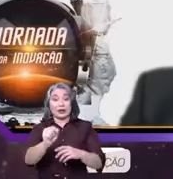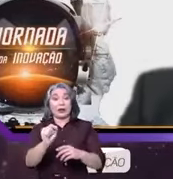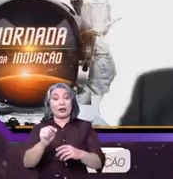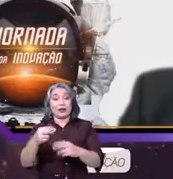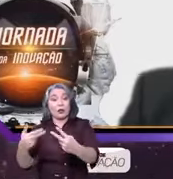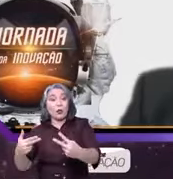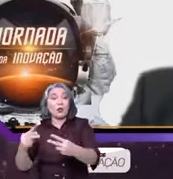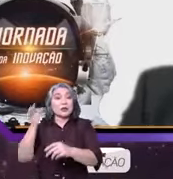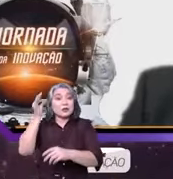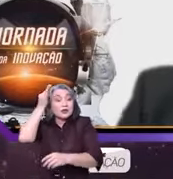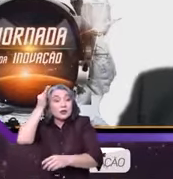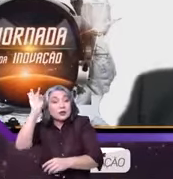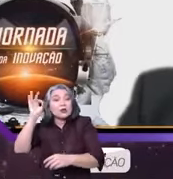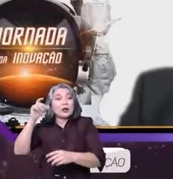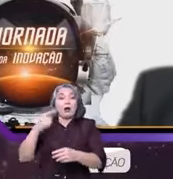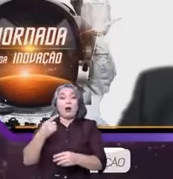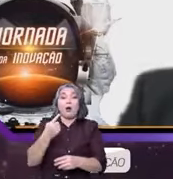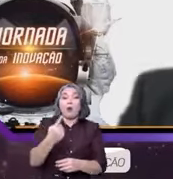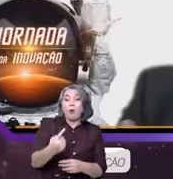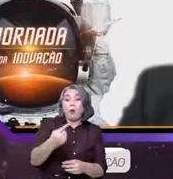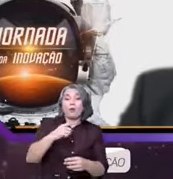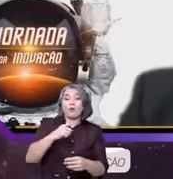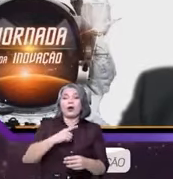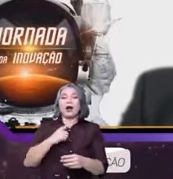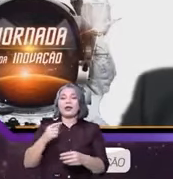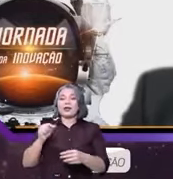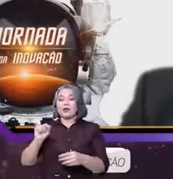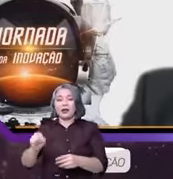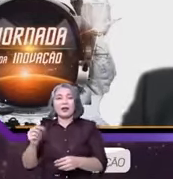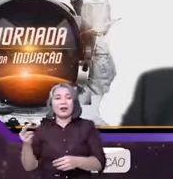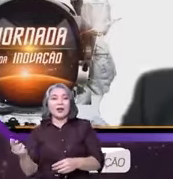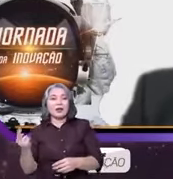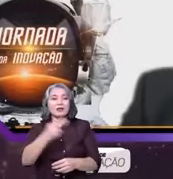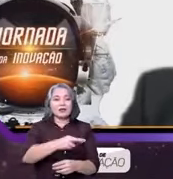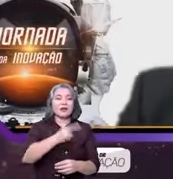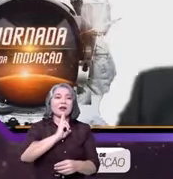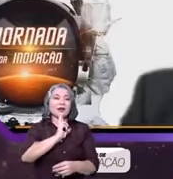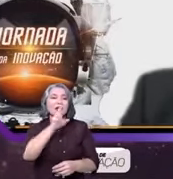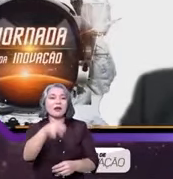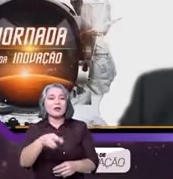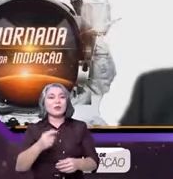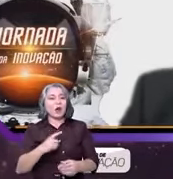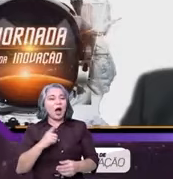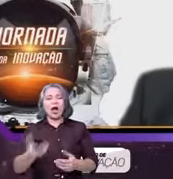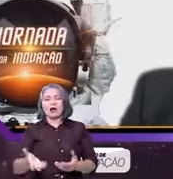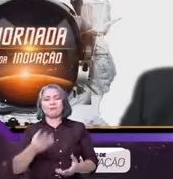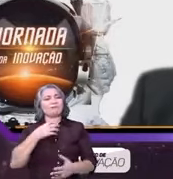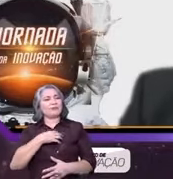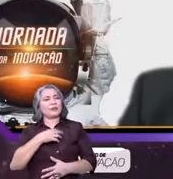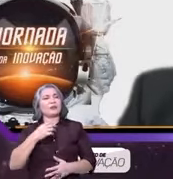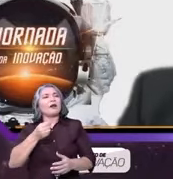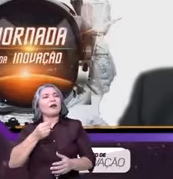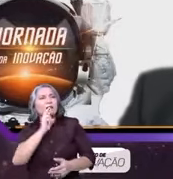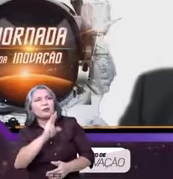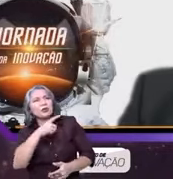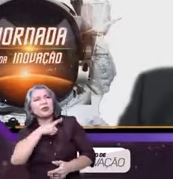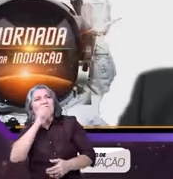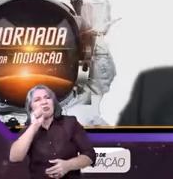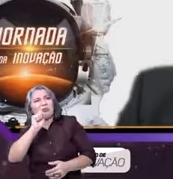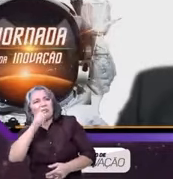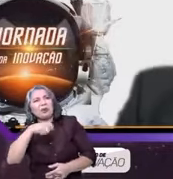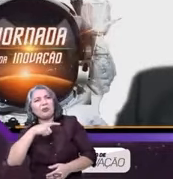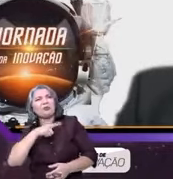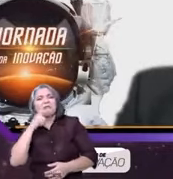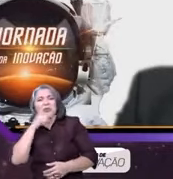início a visão seja uma, com o feedback dele eu vou ajustando isso, vou direcionando para uma visão mais adequada dele